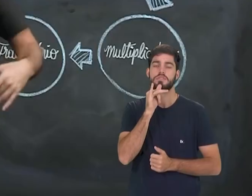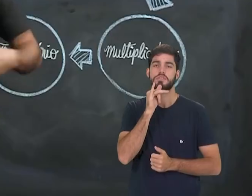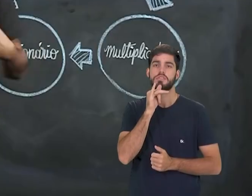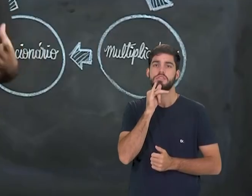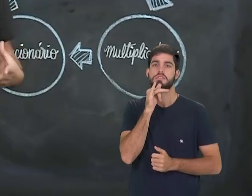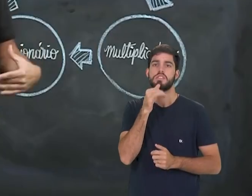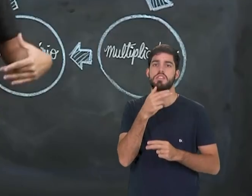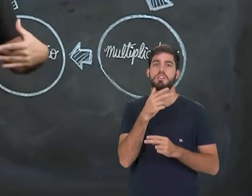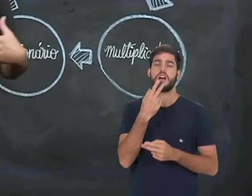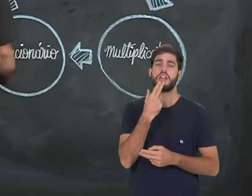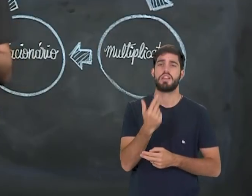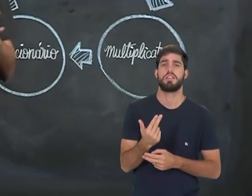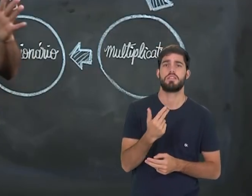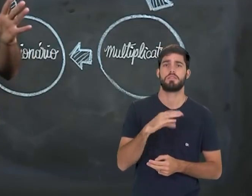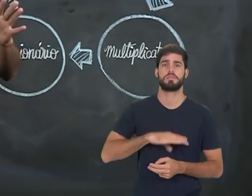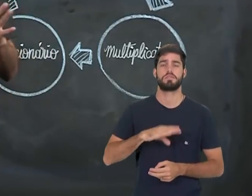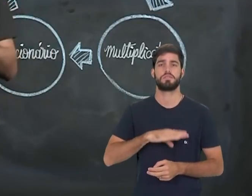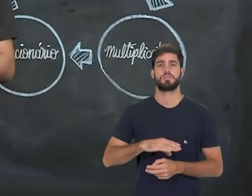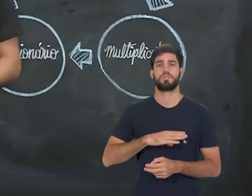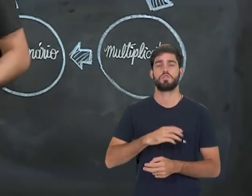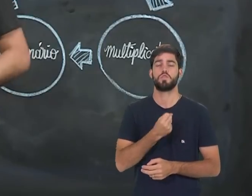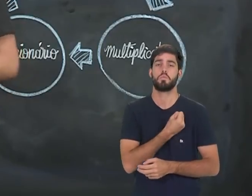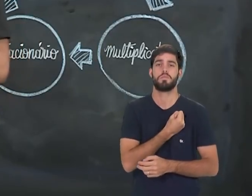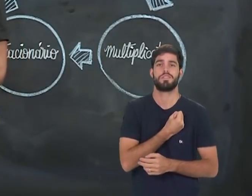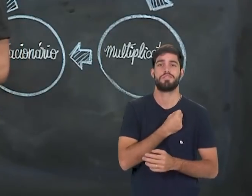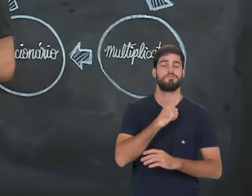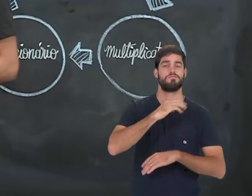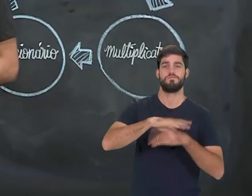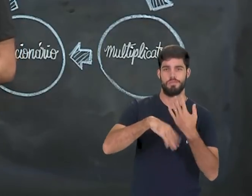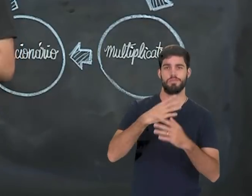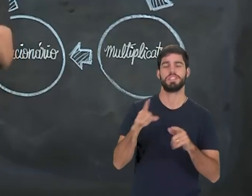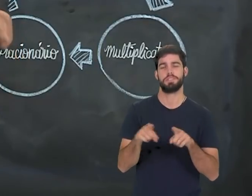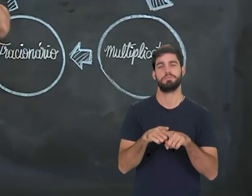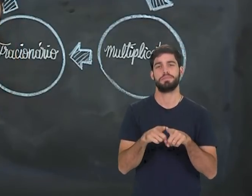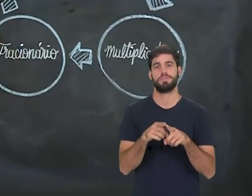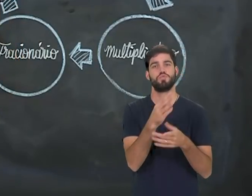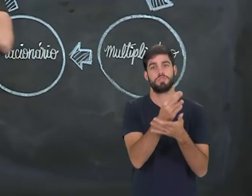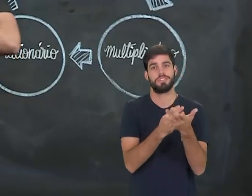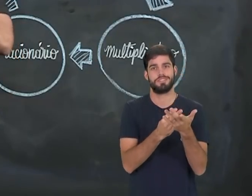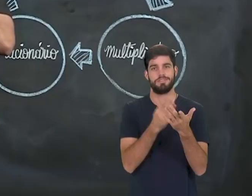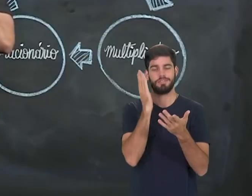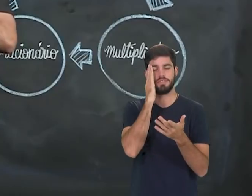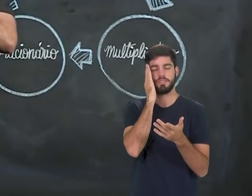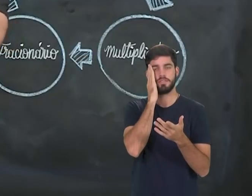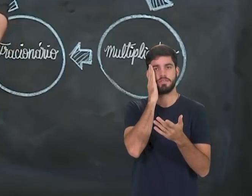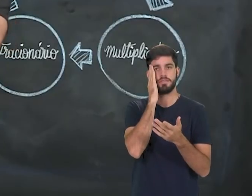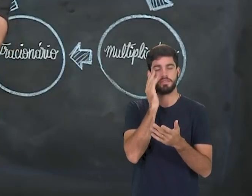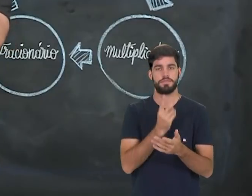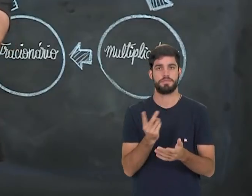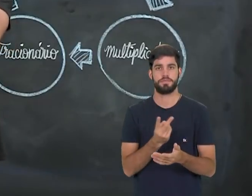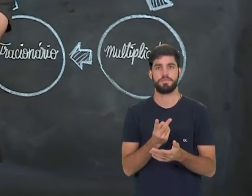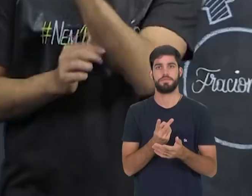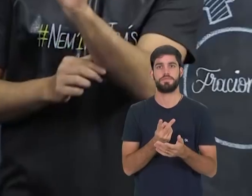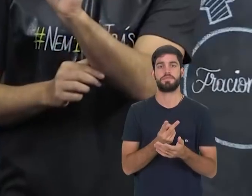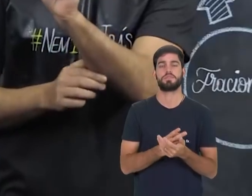na língua portuguesa e a gente usar os numerais de forma muito misturada. Segunda quinzena, eu tenho dois numerais